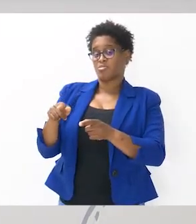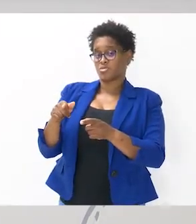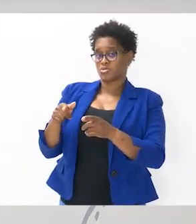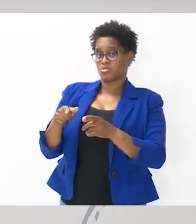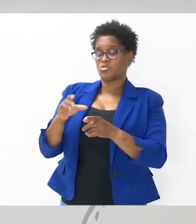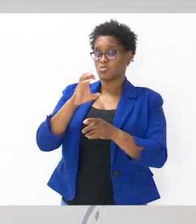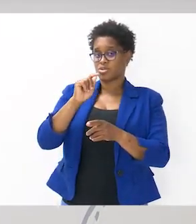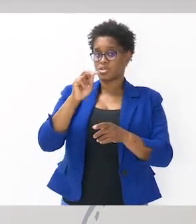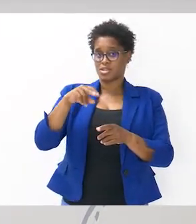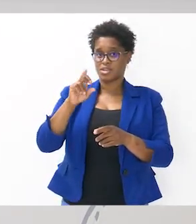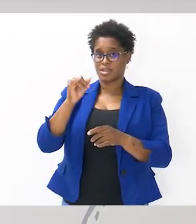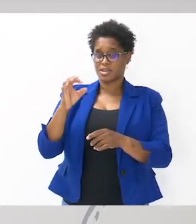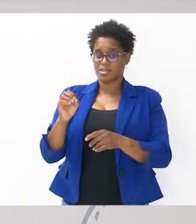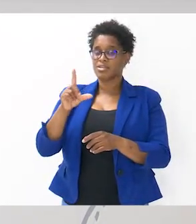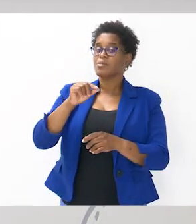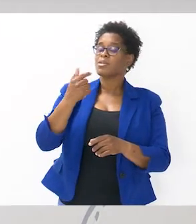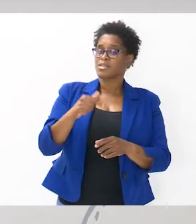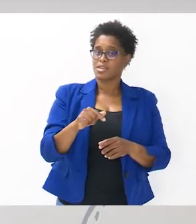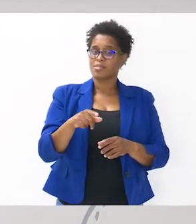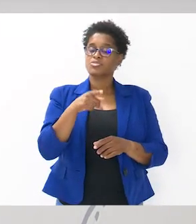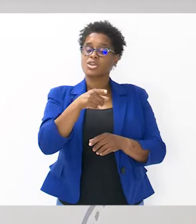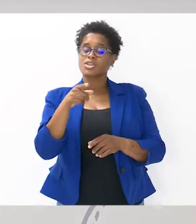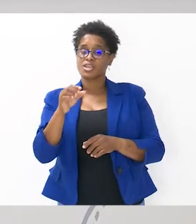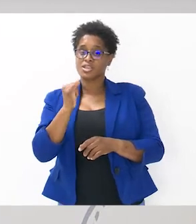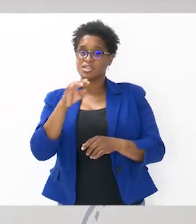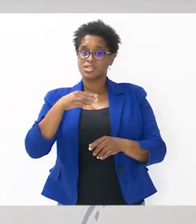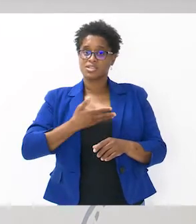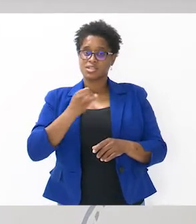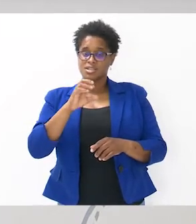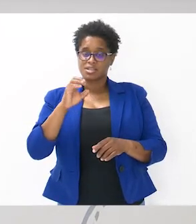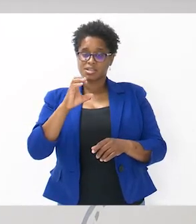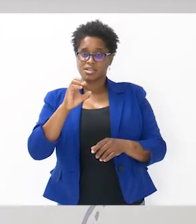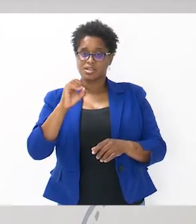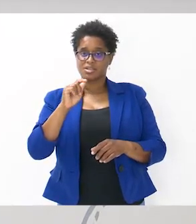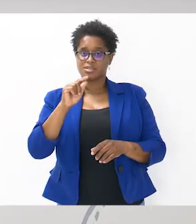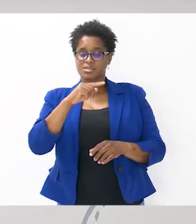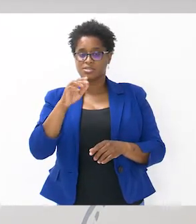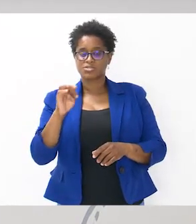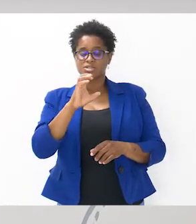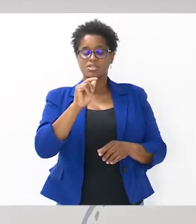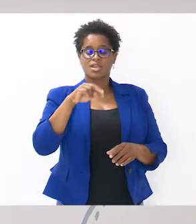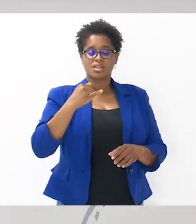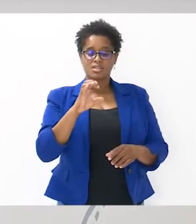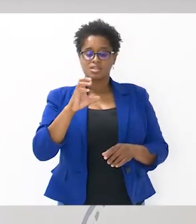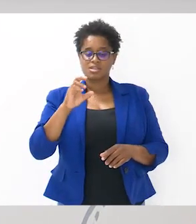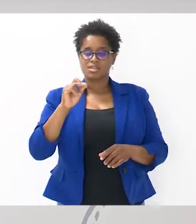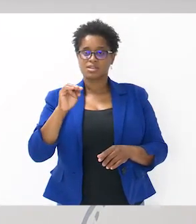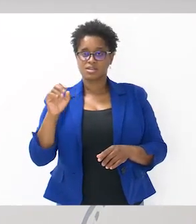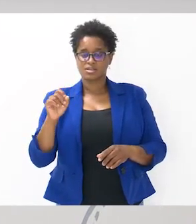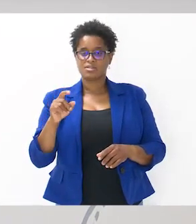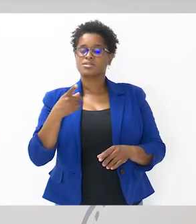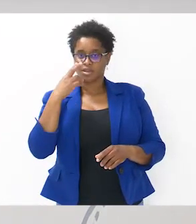o cenário e temos as indicações cênicas. Estão a ver? Entre